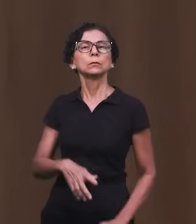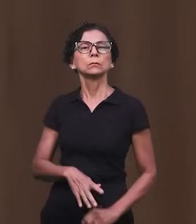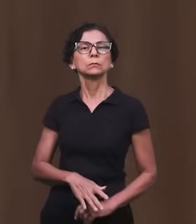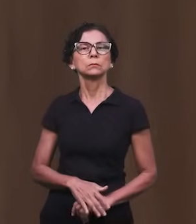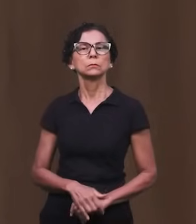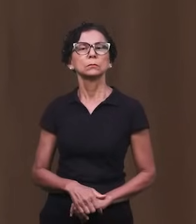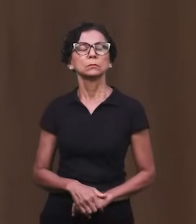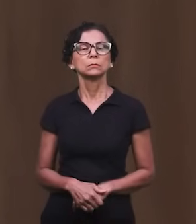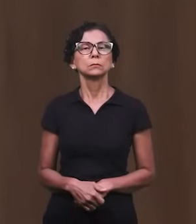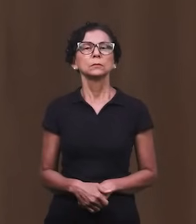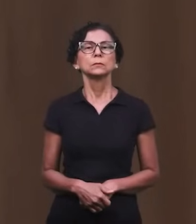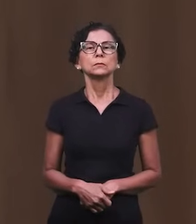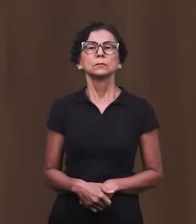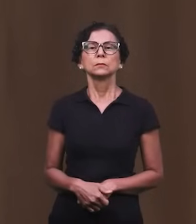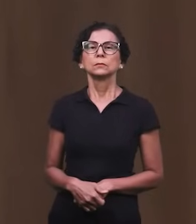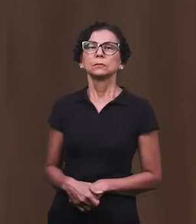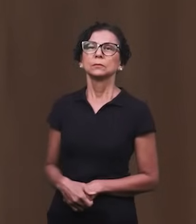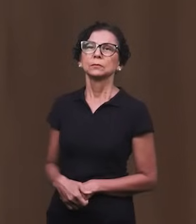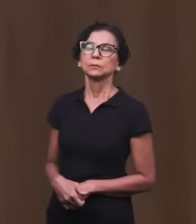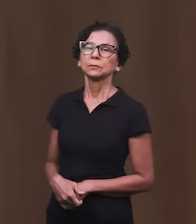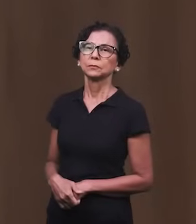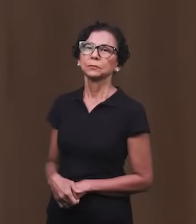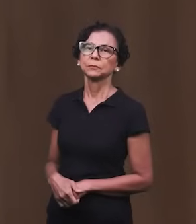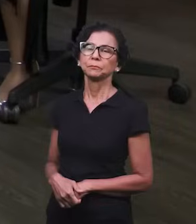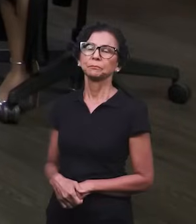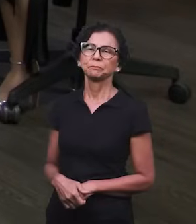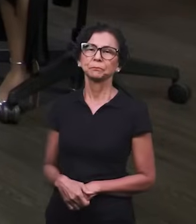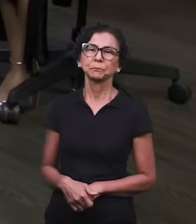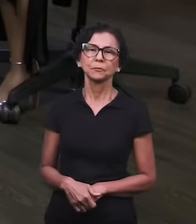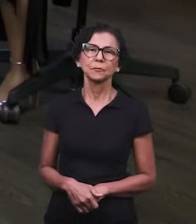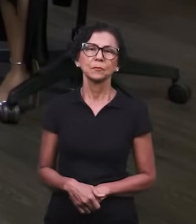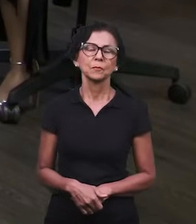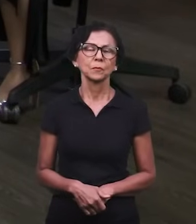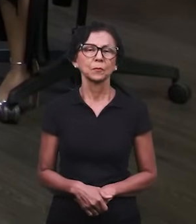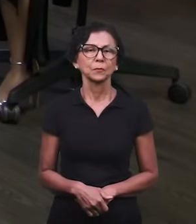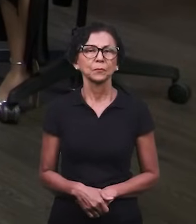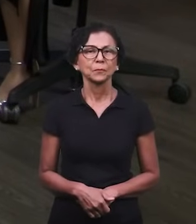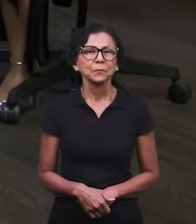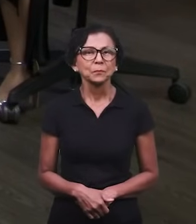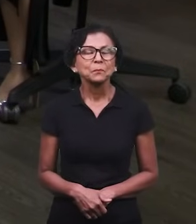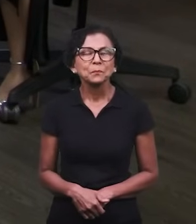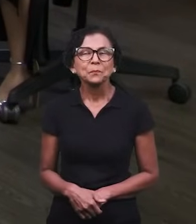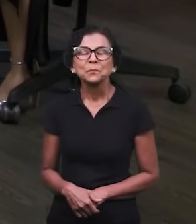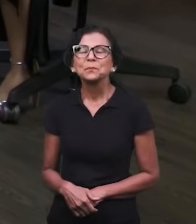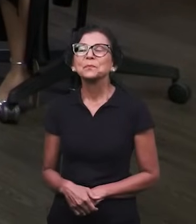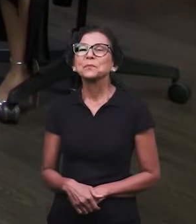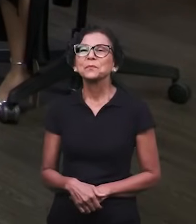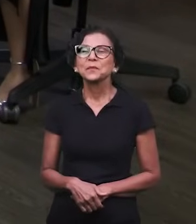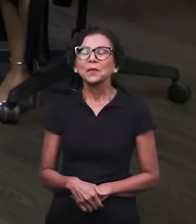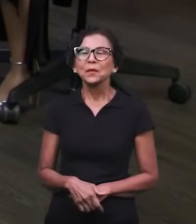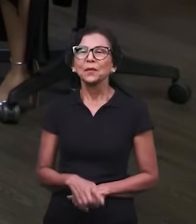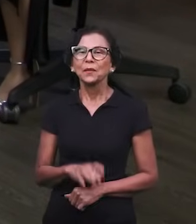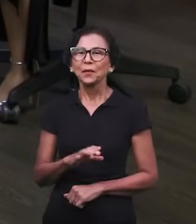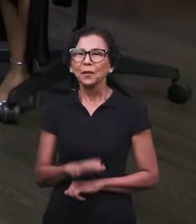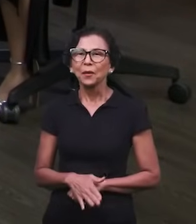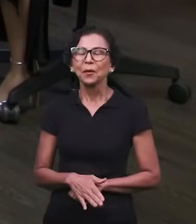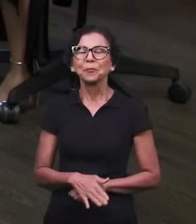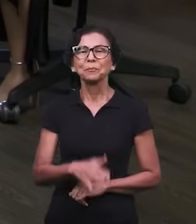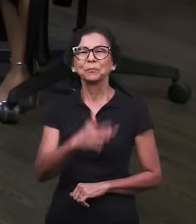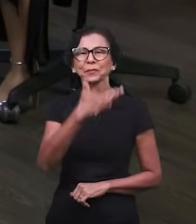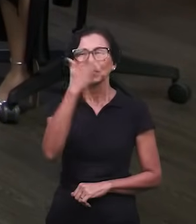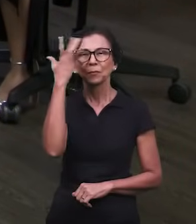depois eu poderia dar um exemplo muito interessante de alguém que tinha tudo para ter o seu